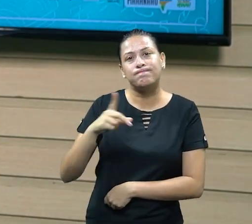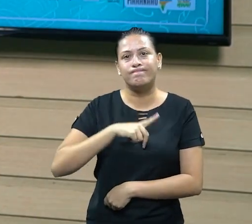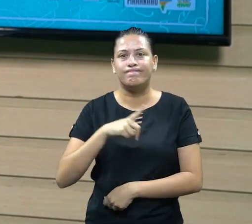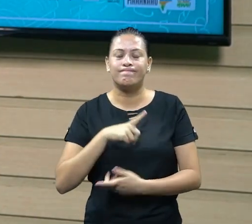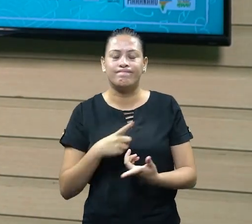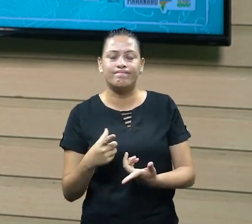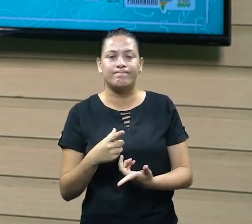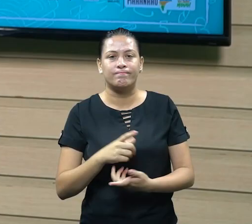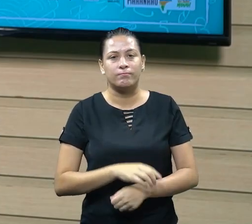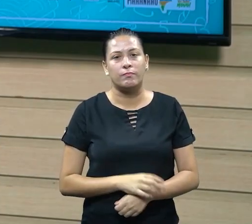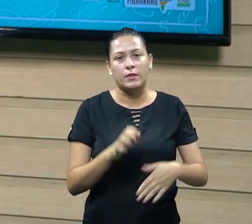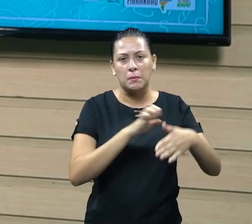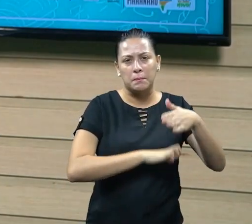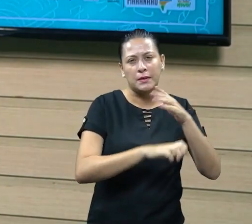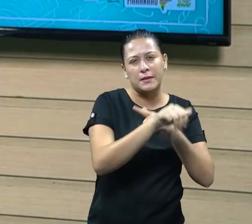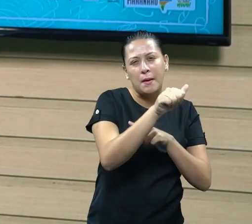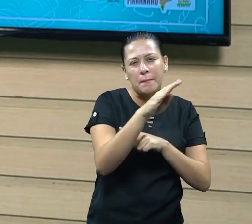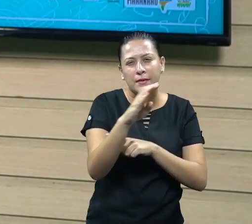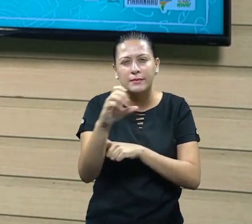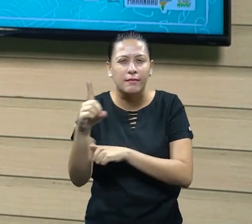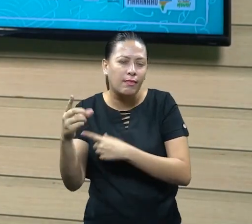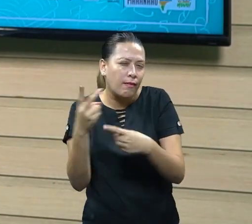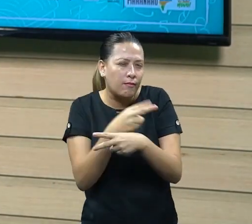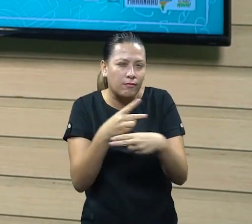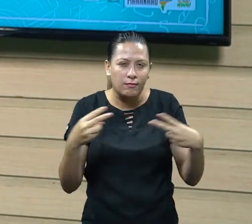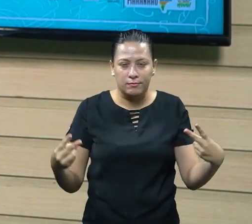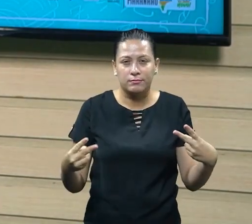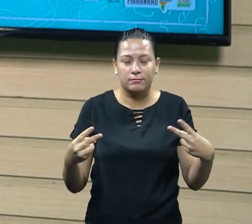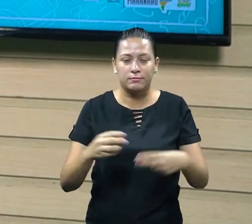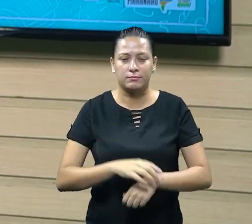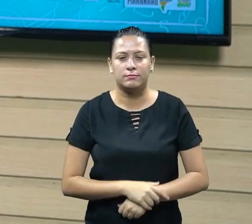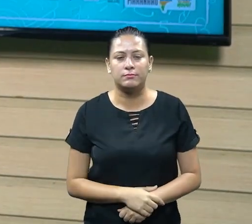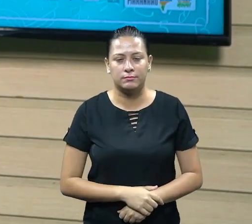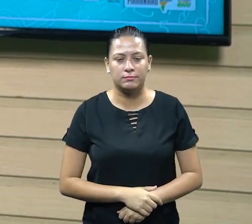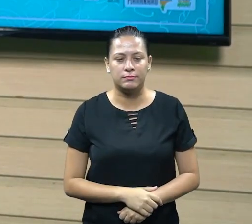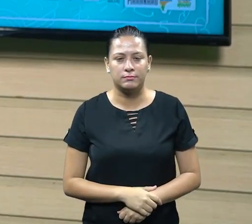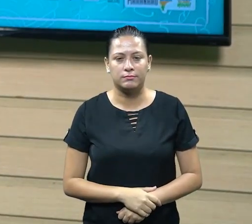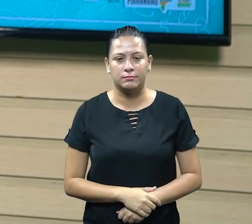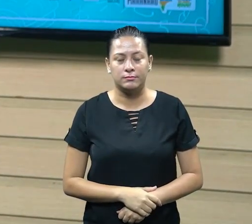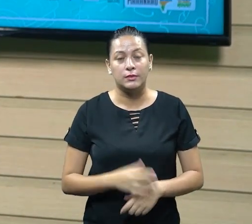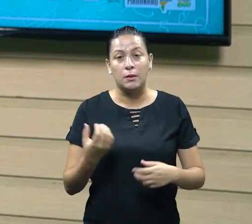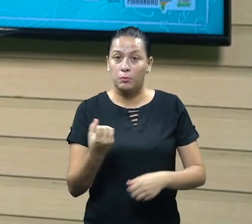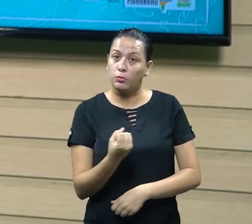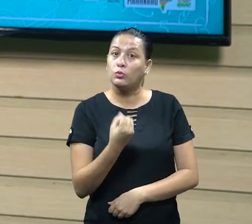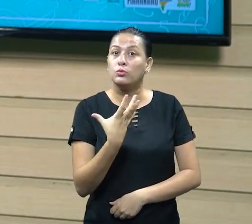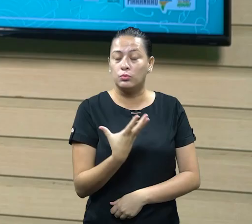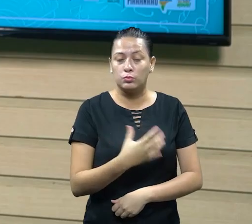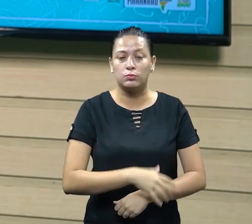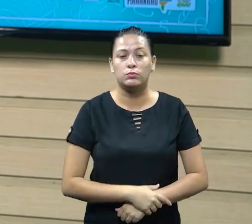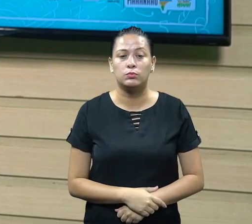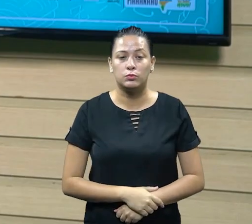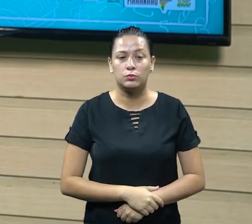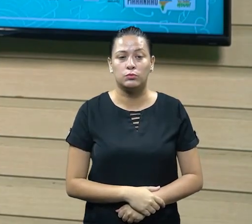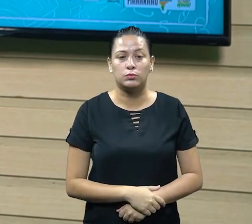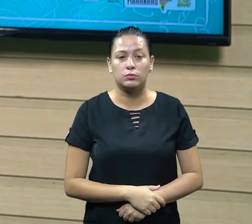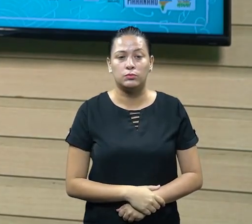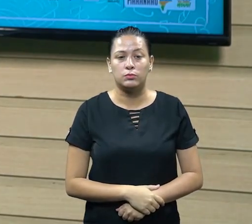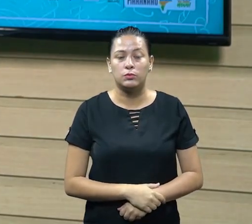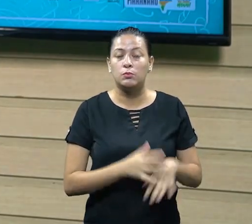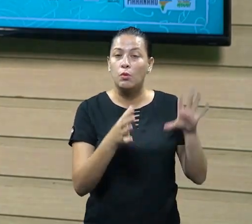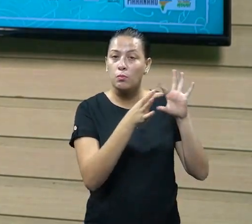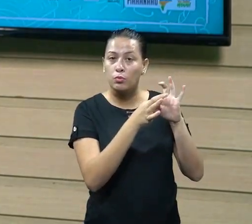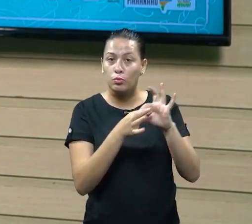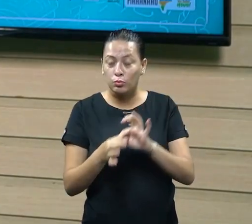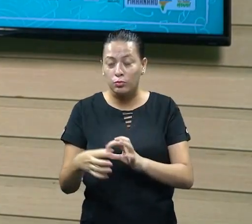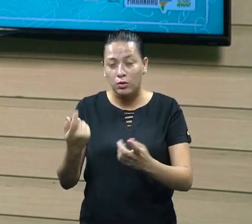a D. E com a concorrência aumentando, é bom para o cliente, é bom para o mundo dos negócios, né? É interessante para a economia.